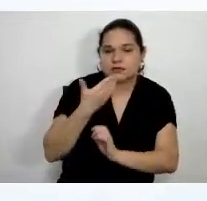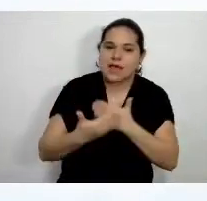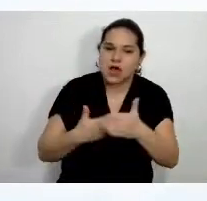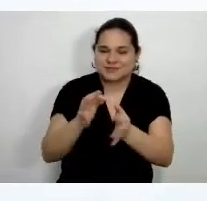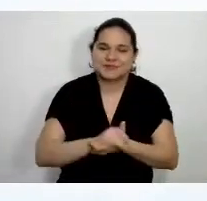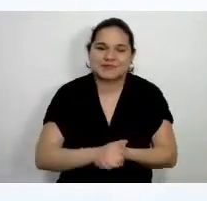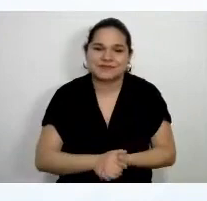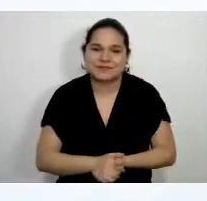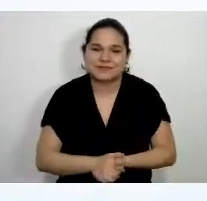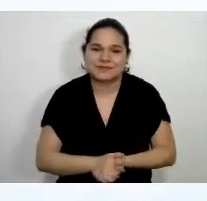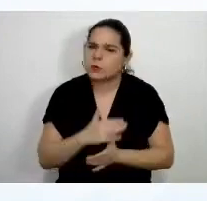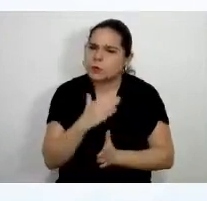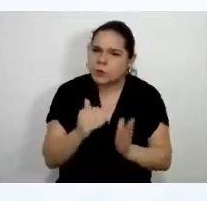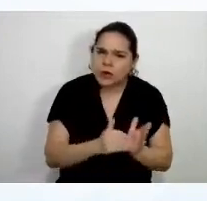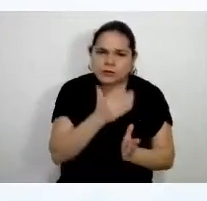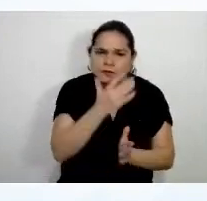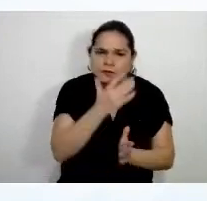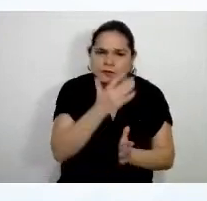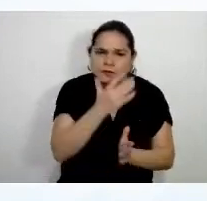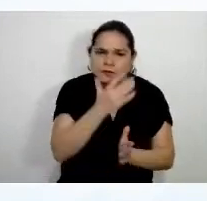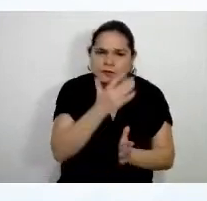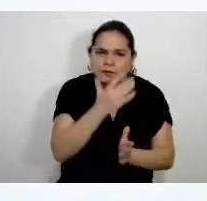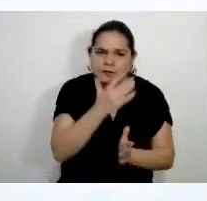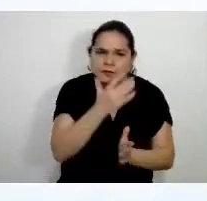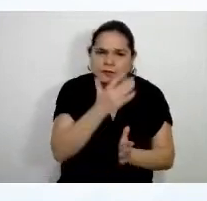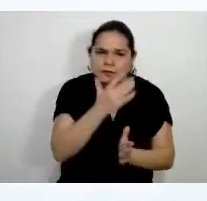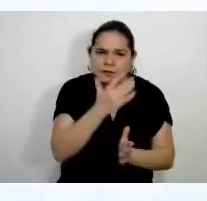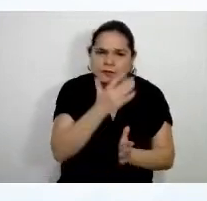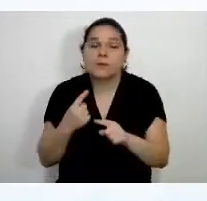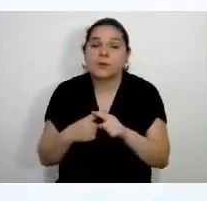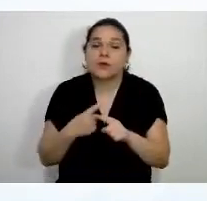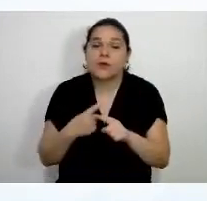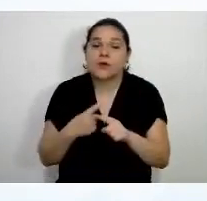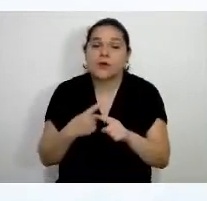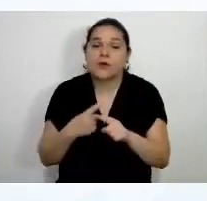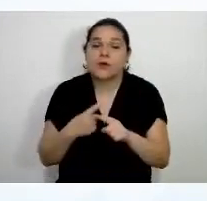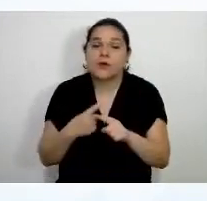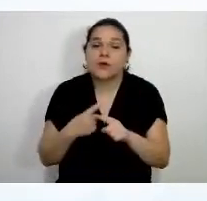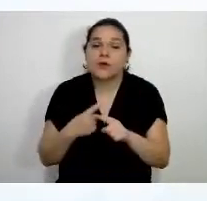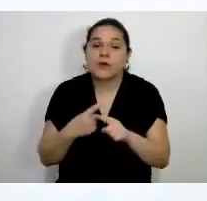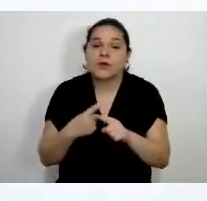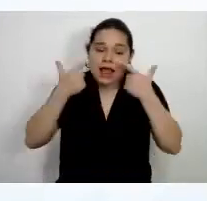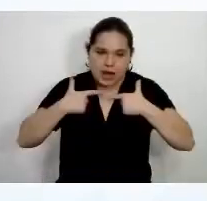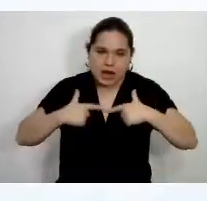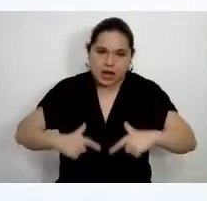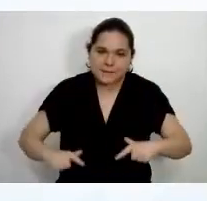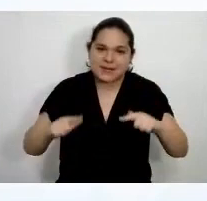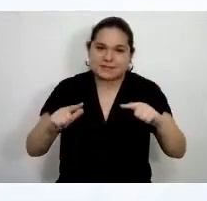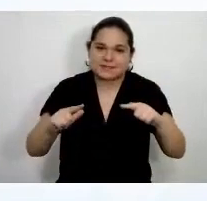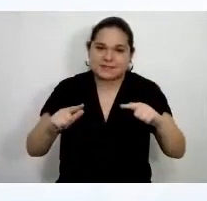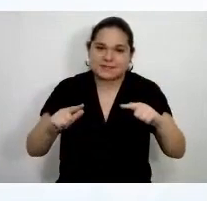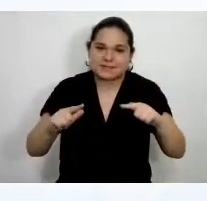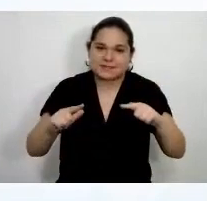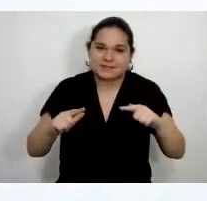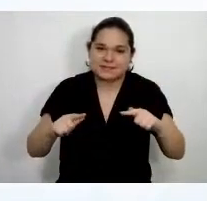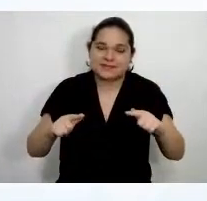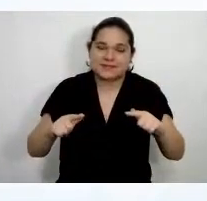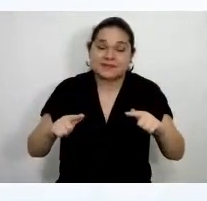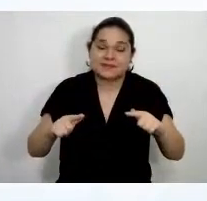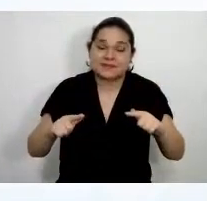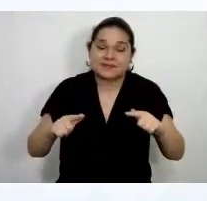mundo usa e ele funciona bem. Ele limpa as fossas nasais e ele tem